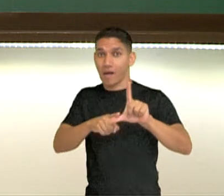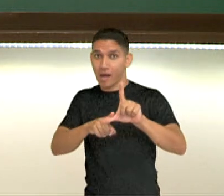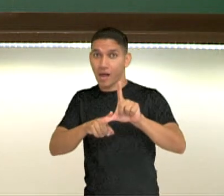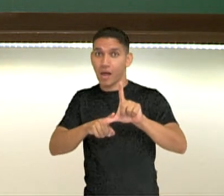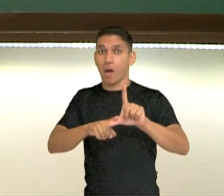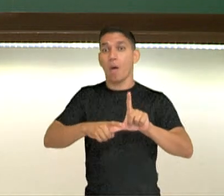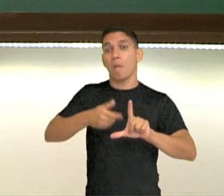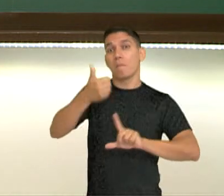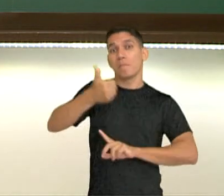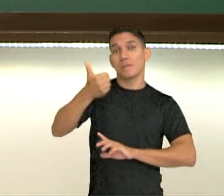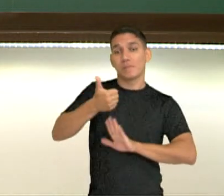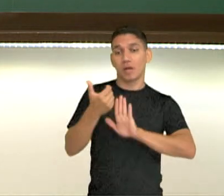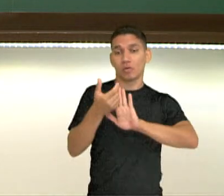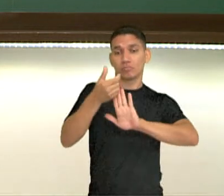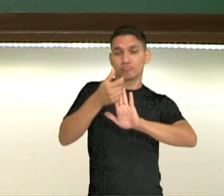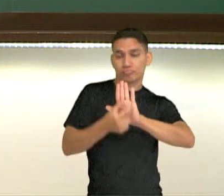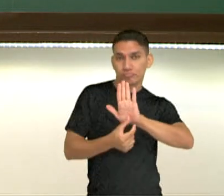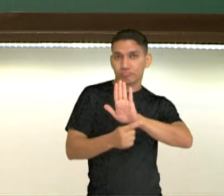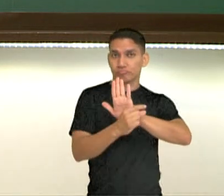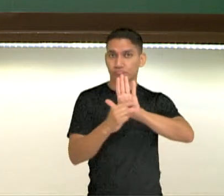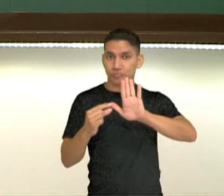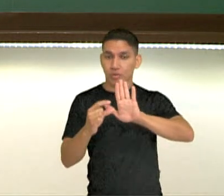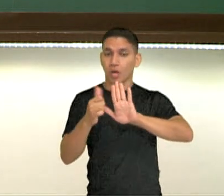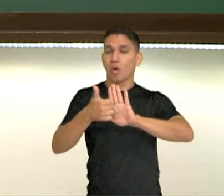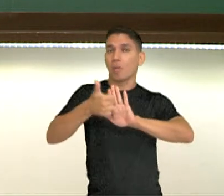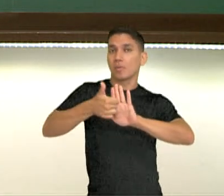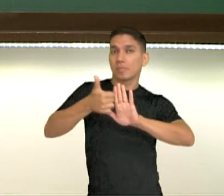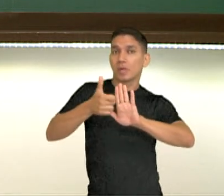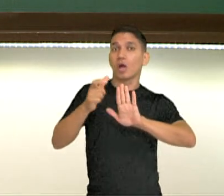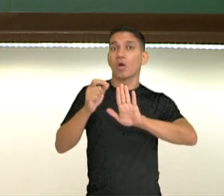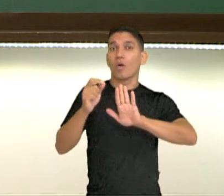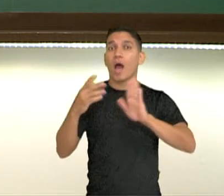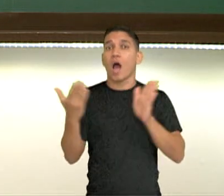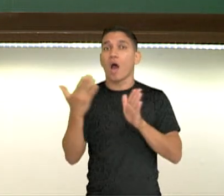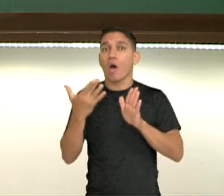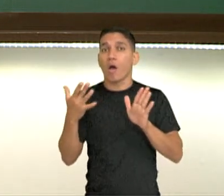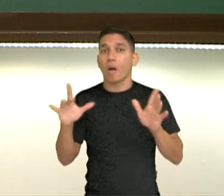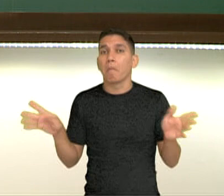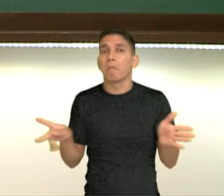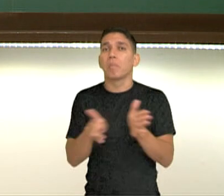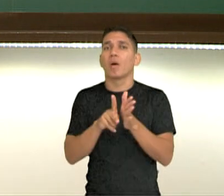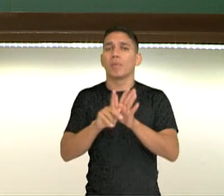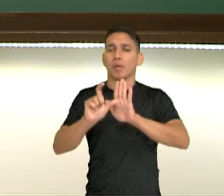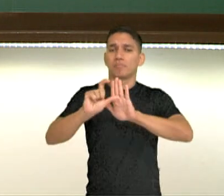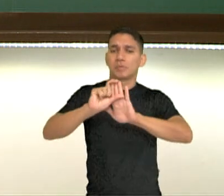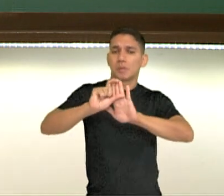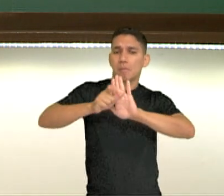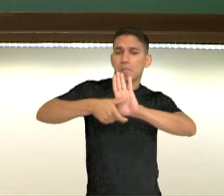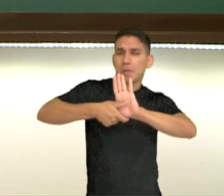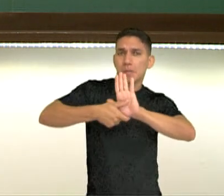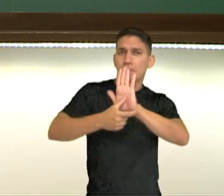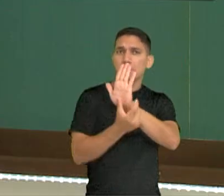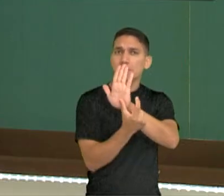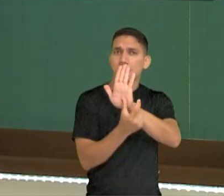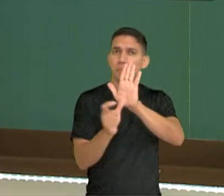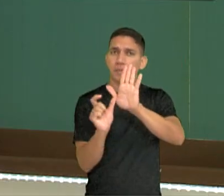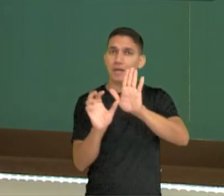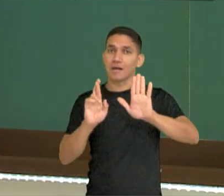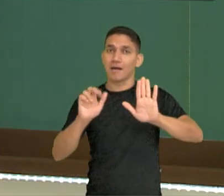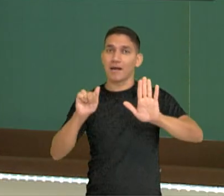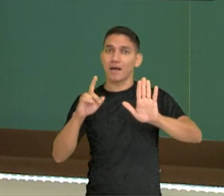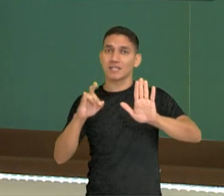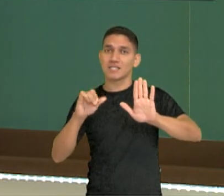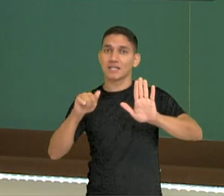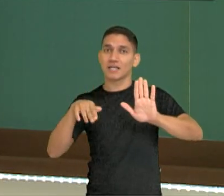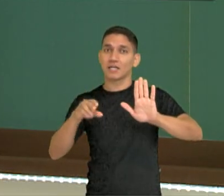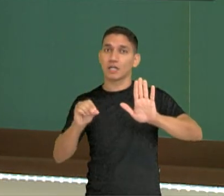envolvendo a unidade de medidas de ângulos em radianos. Então, nós vamos começar com essa redução